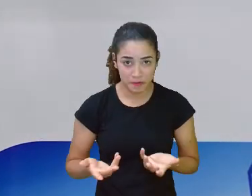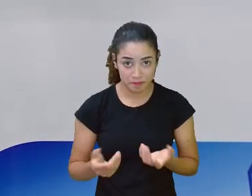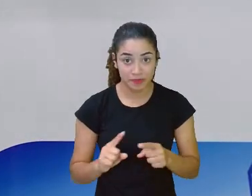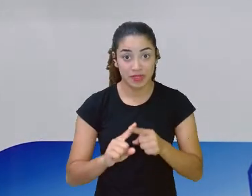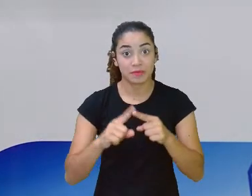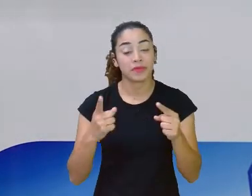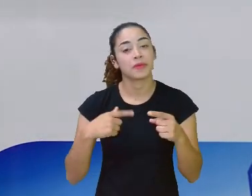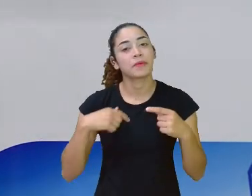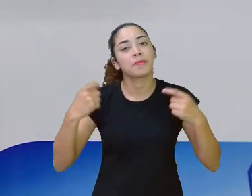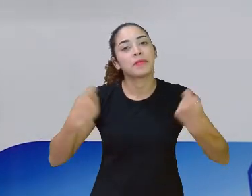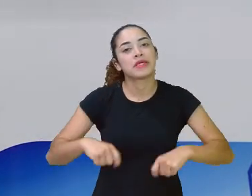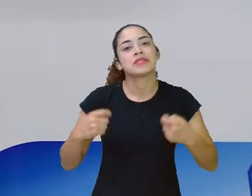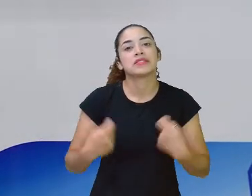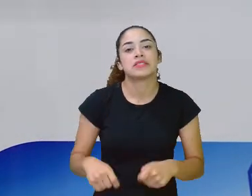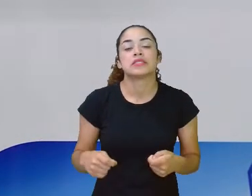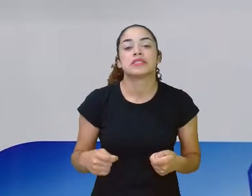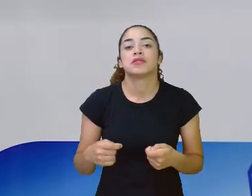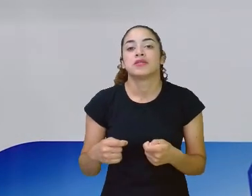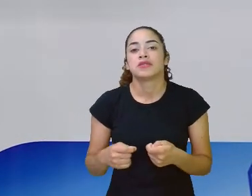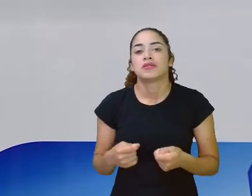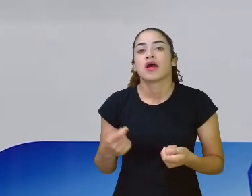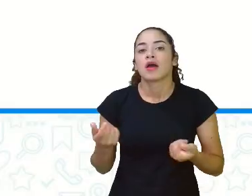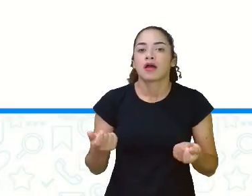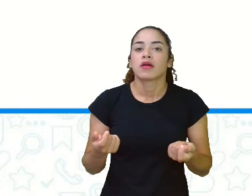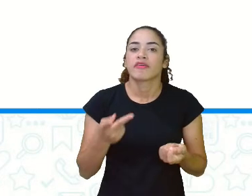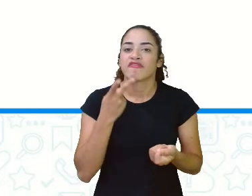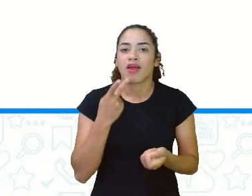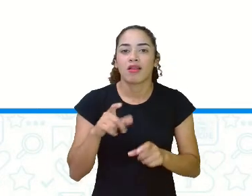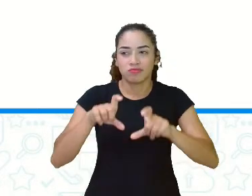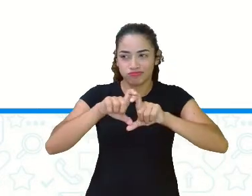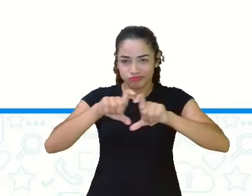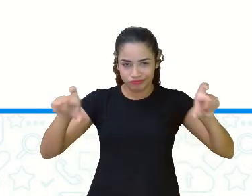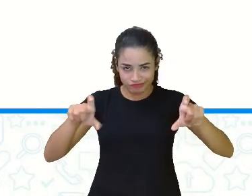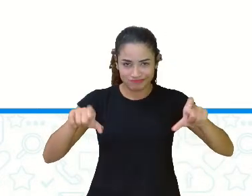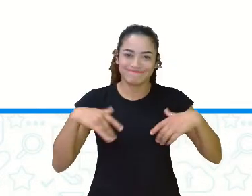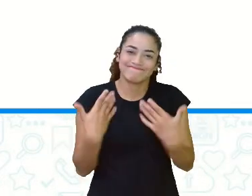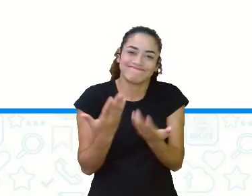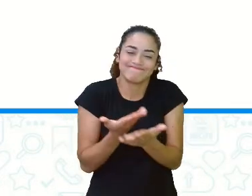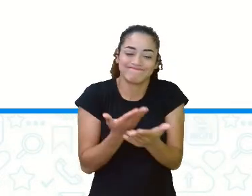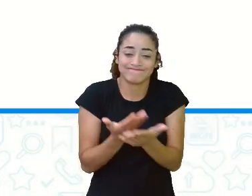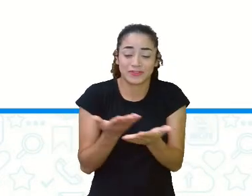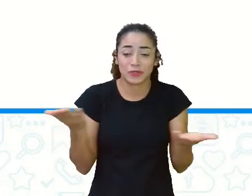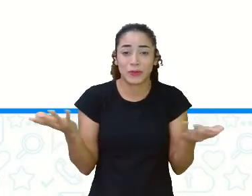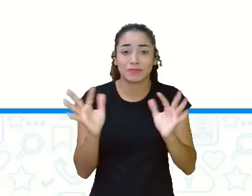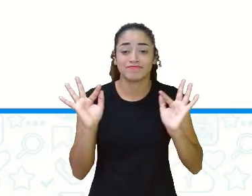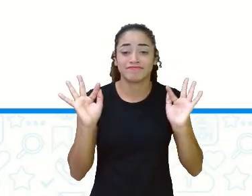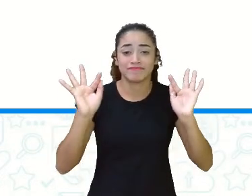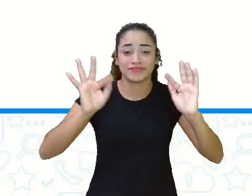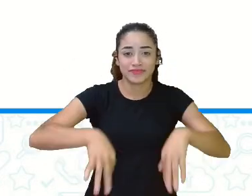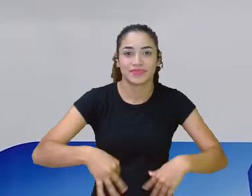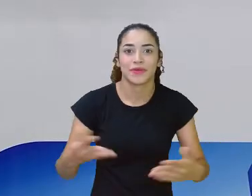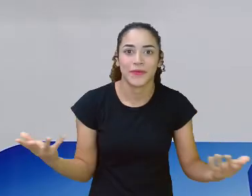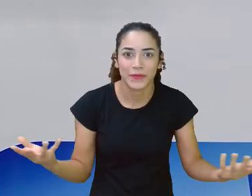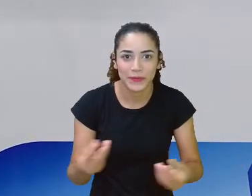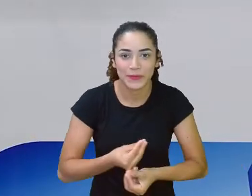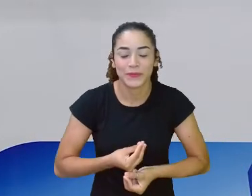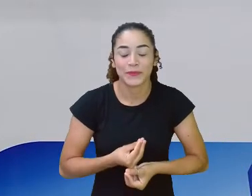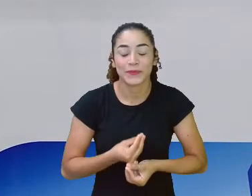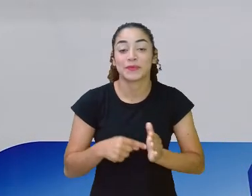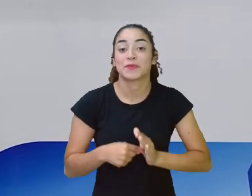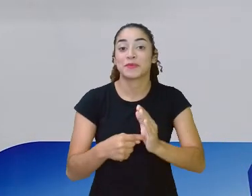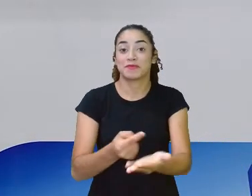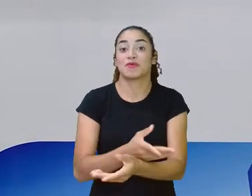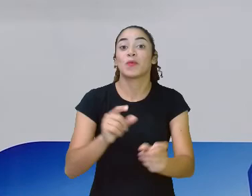gente faz a leitura dessa forma, ok? Nossa aula está chegando ao fim e eu vou deixar um desafio para